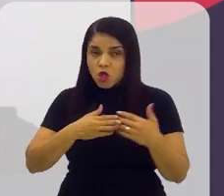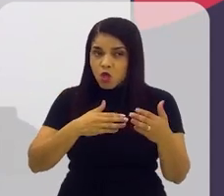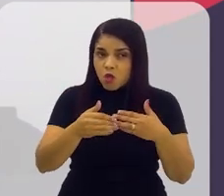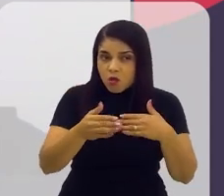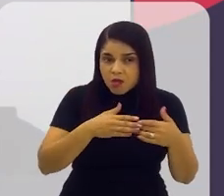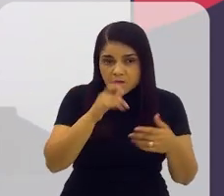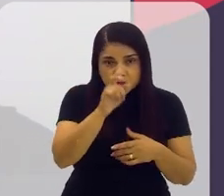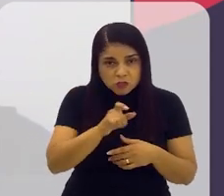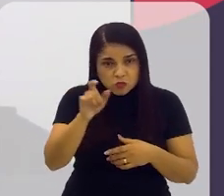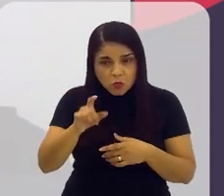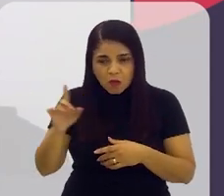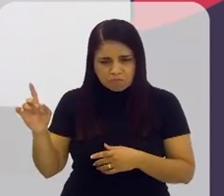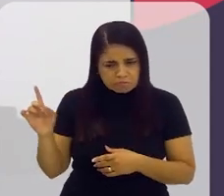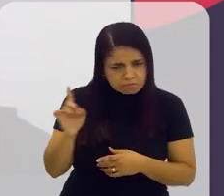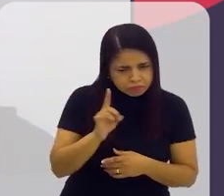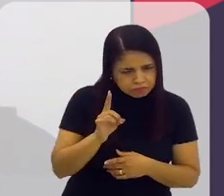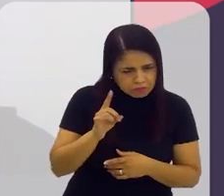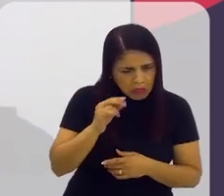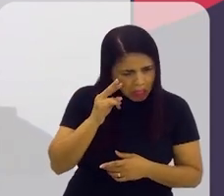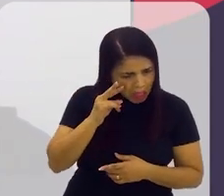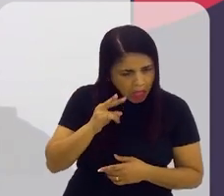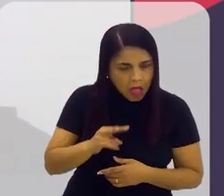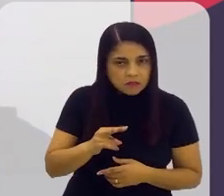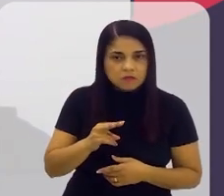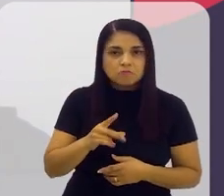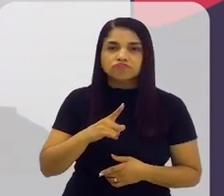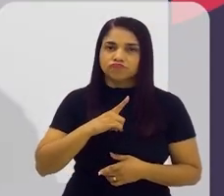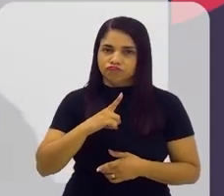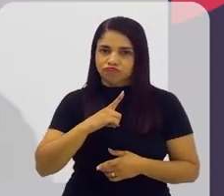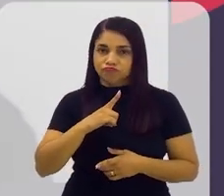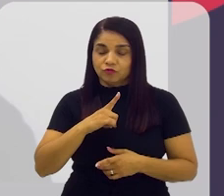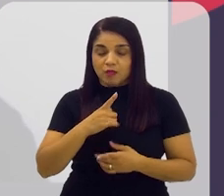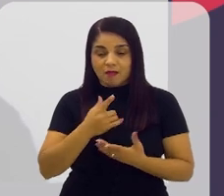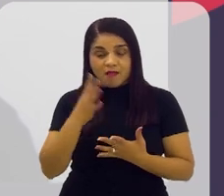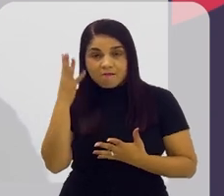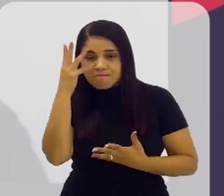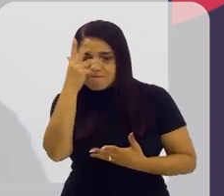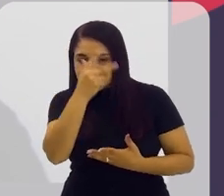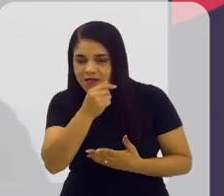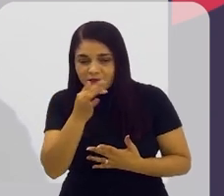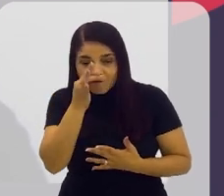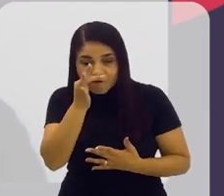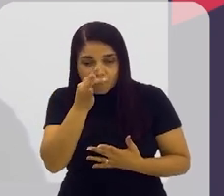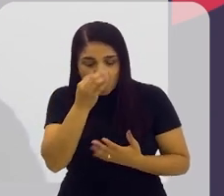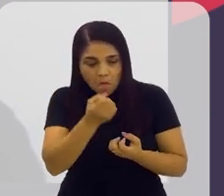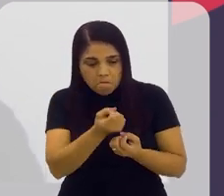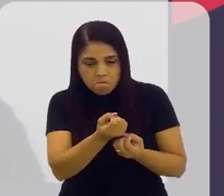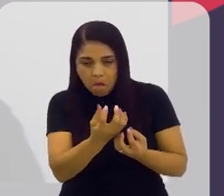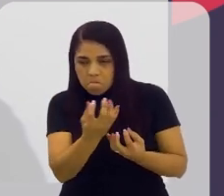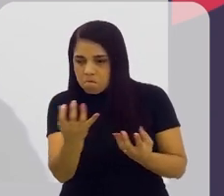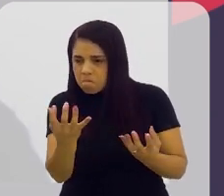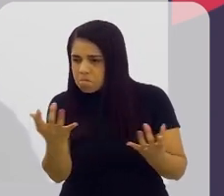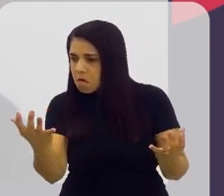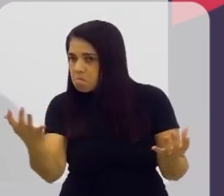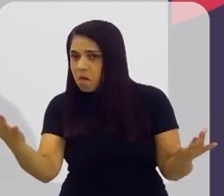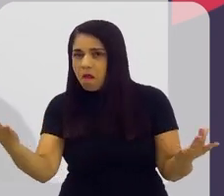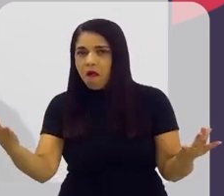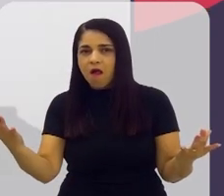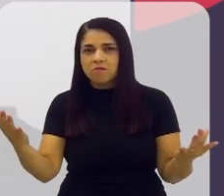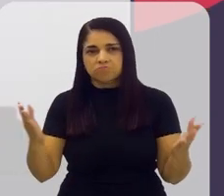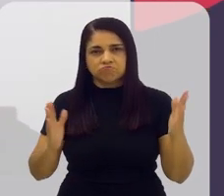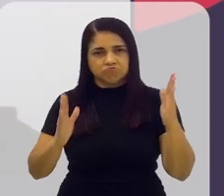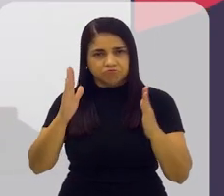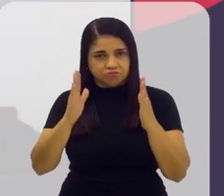qualquer pessoa que passasse no local, acho que o que chamaria a atenção seria a beleza das flores e a quantidade de flores abertas